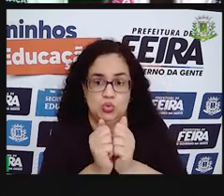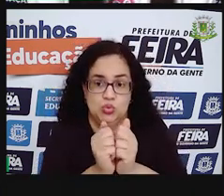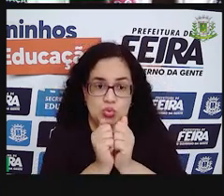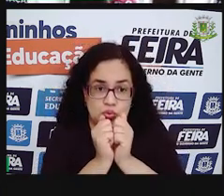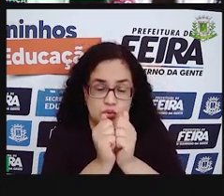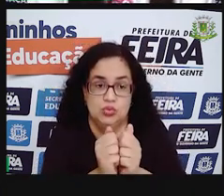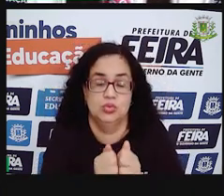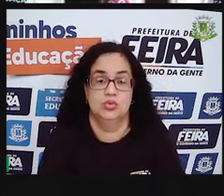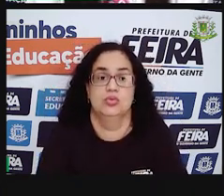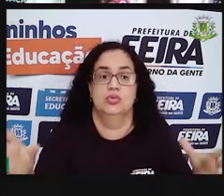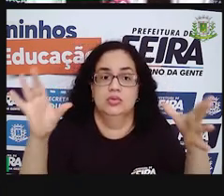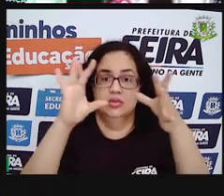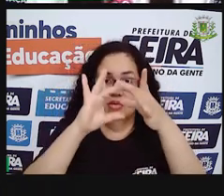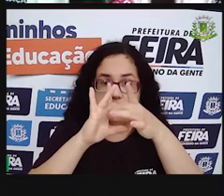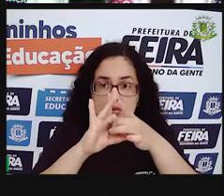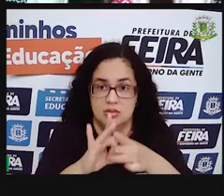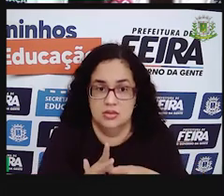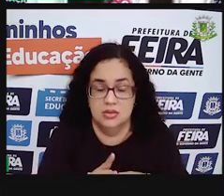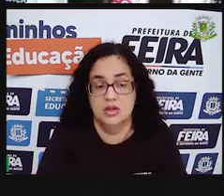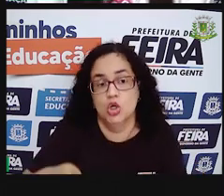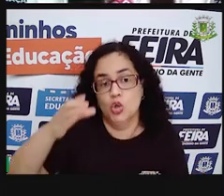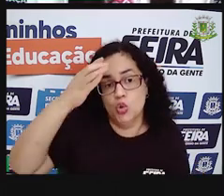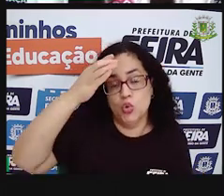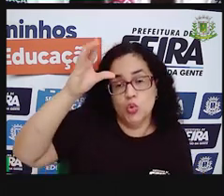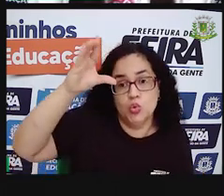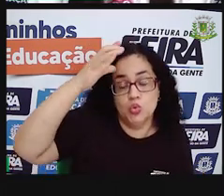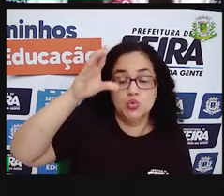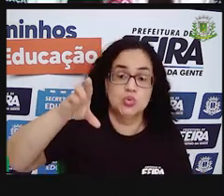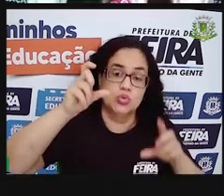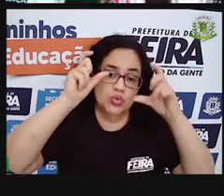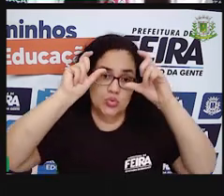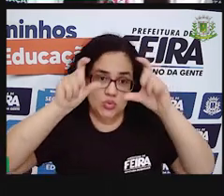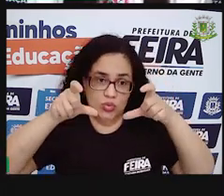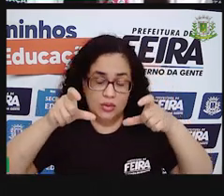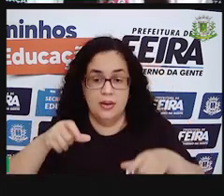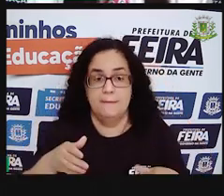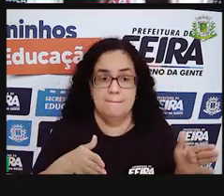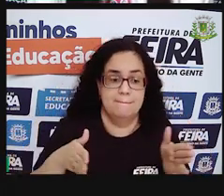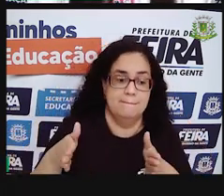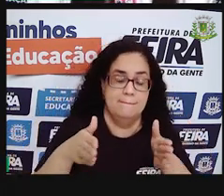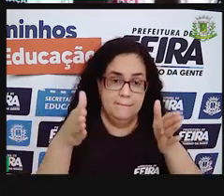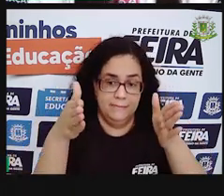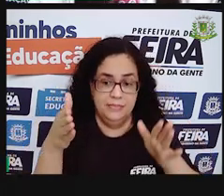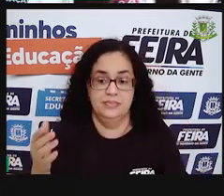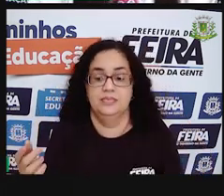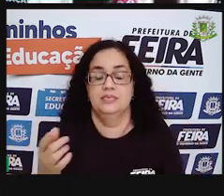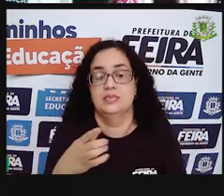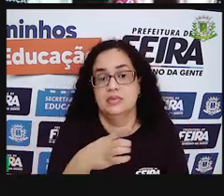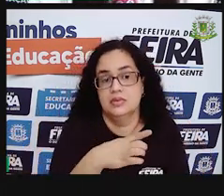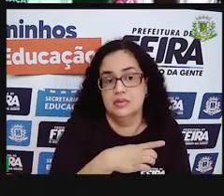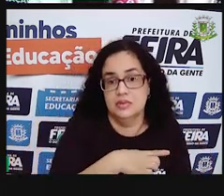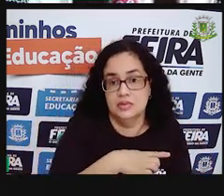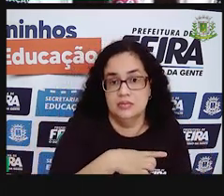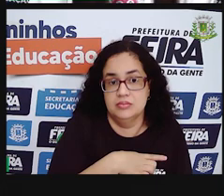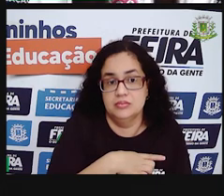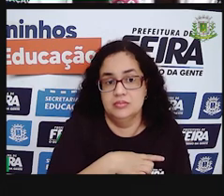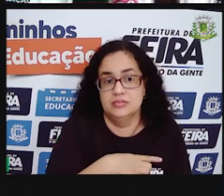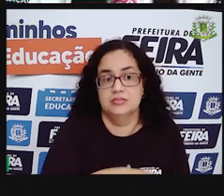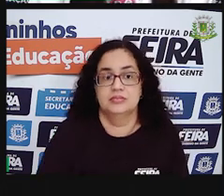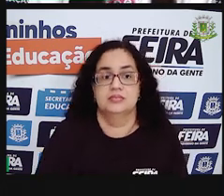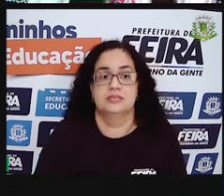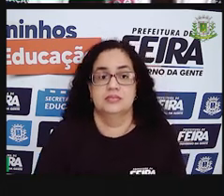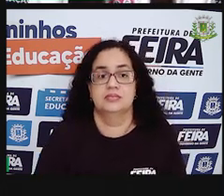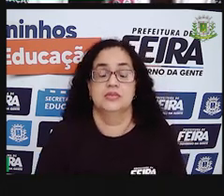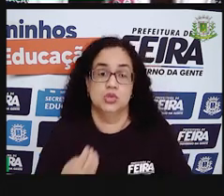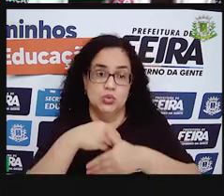juntando, assimilando os aspectos da cultura dos lugares por onde eles passaram, já que eles se colocaram ali entre